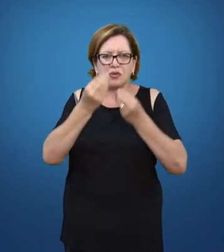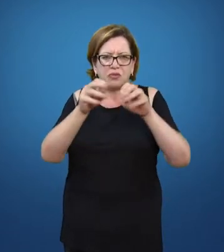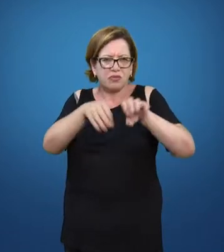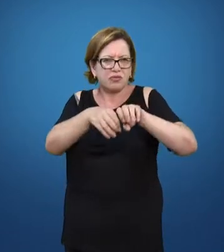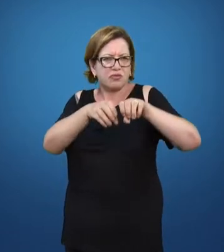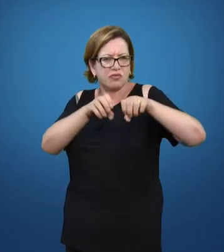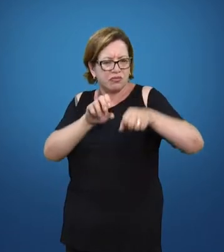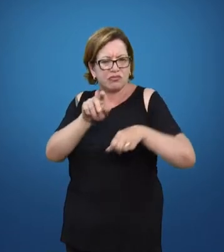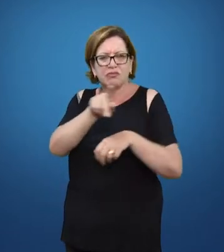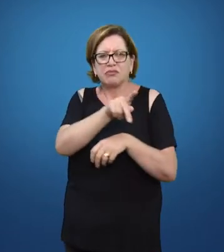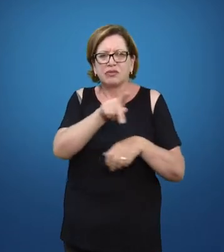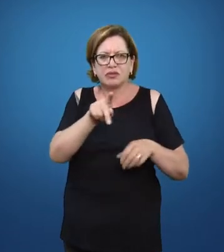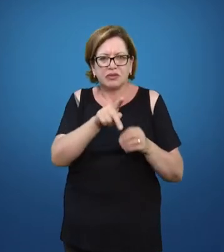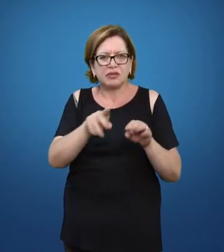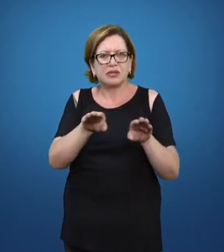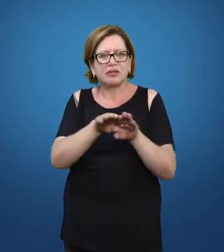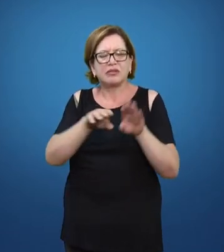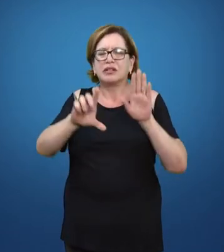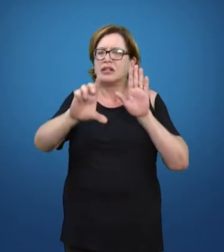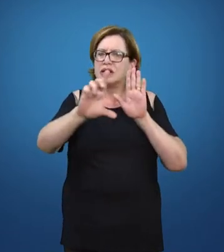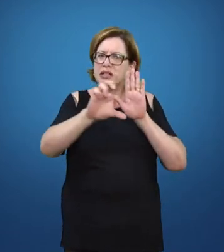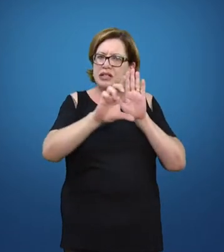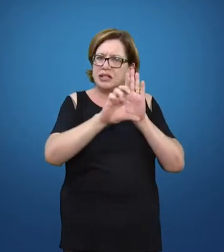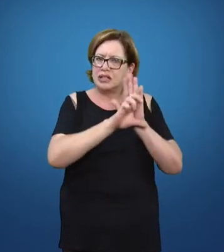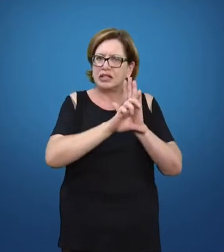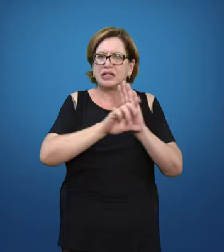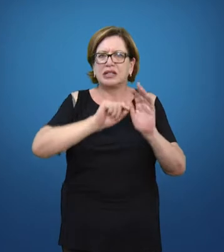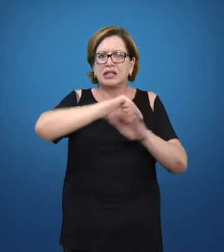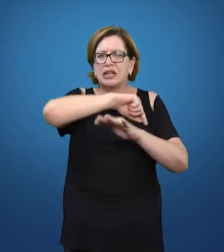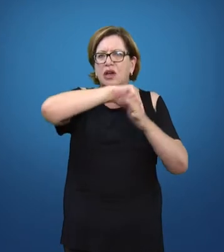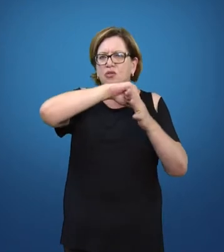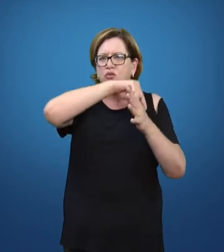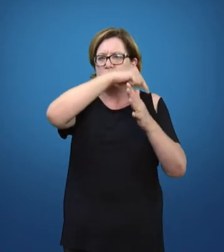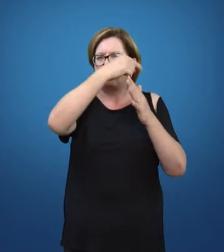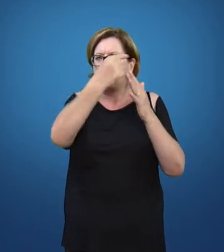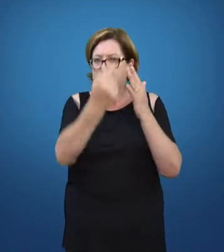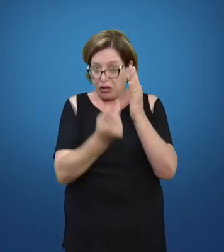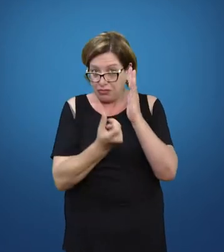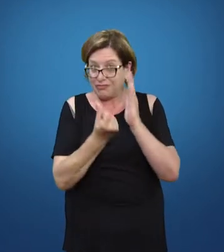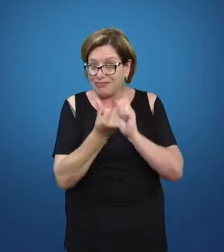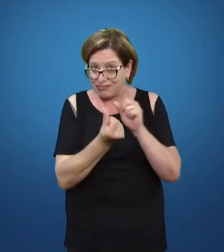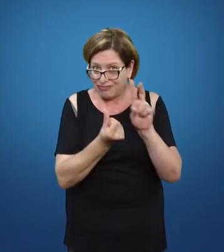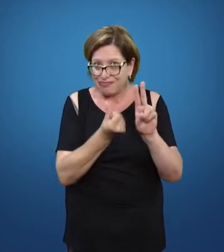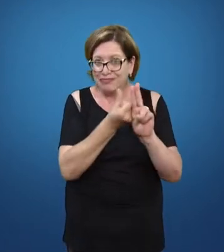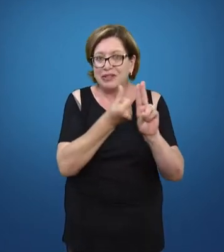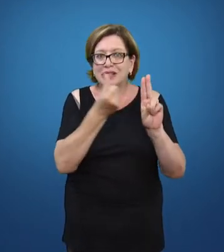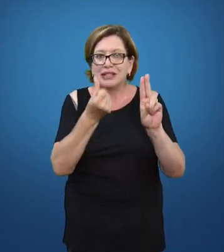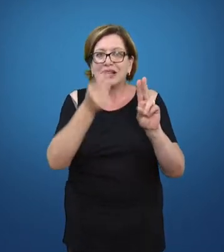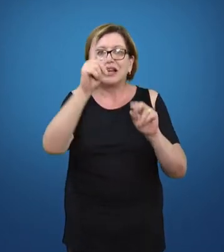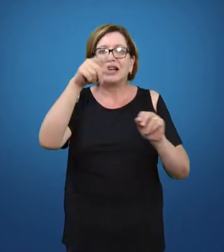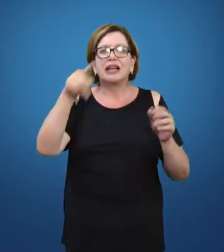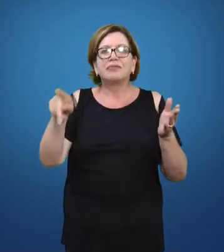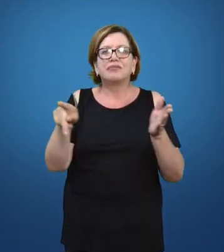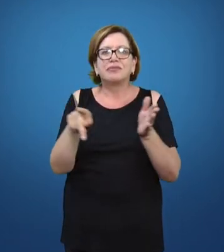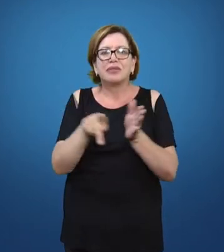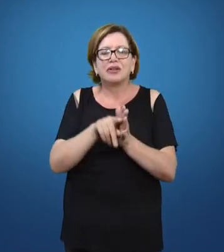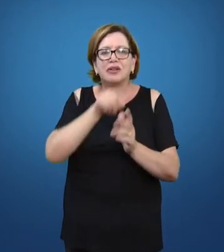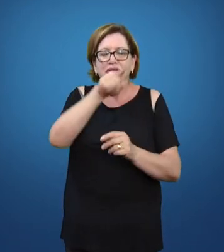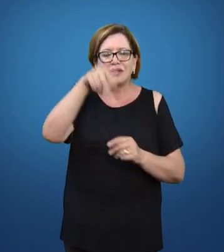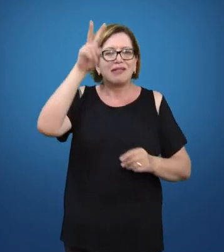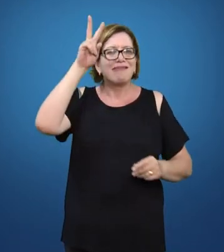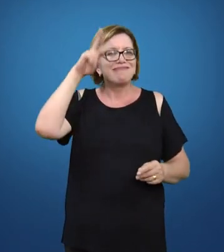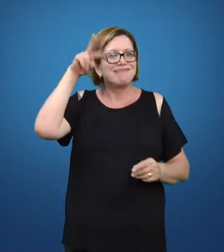docente a legislação ea última unidade nós deixamos para fazer uma revisão